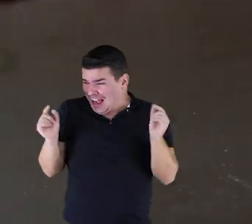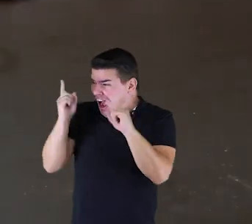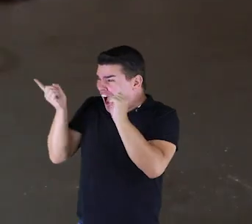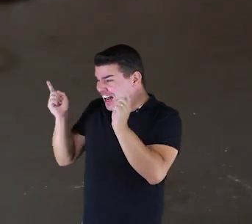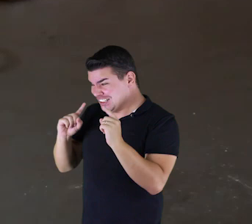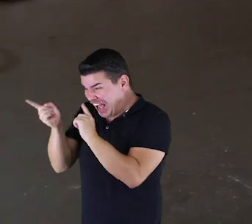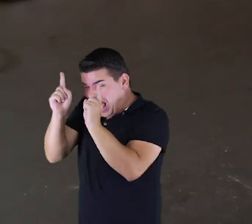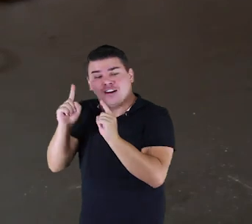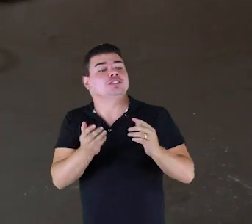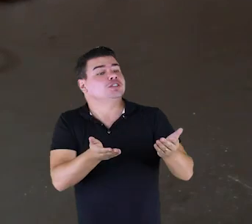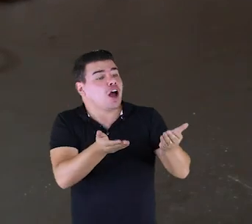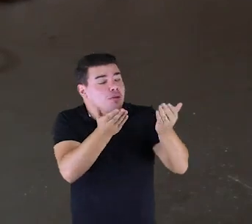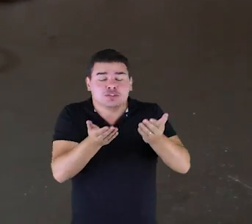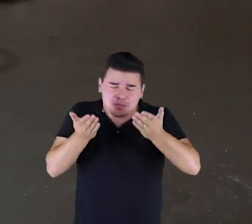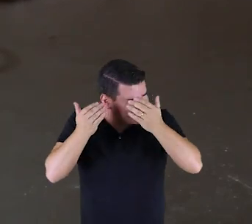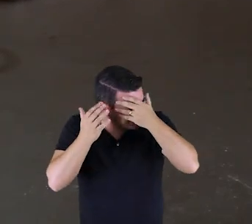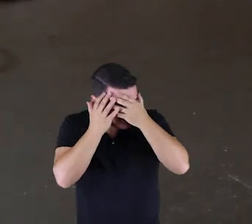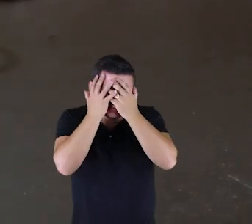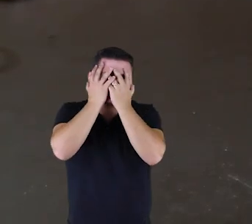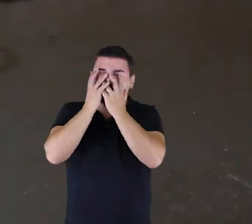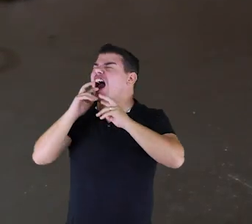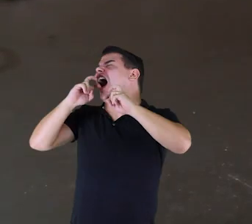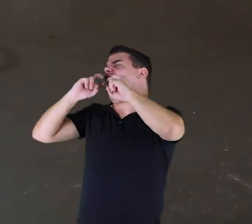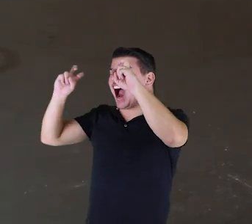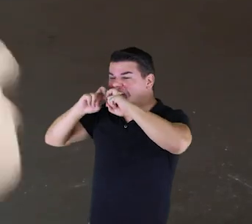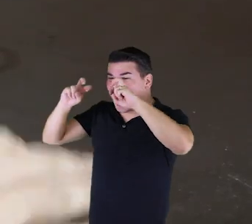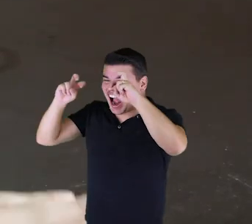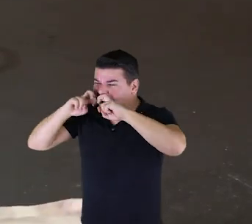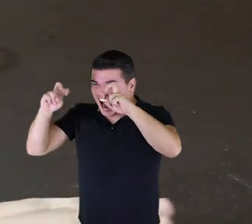Pra cima. Cauê retira outro da base.